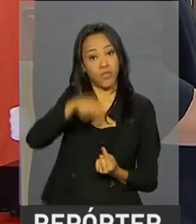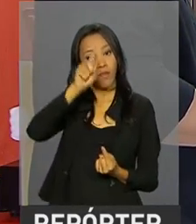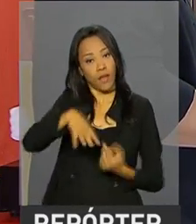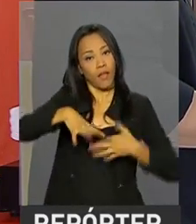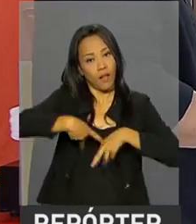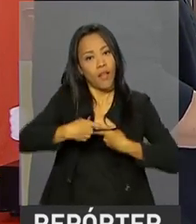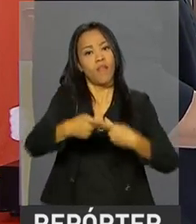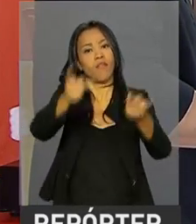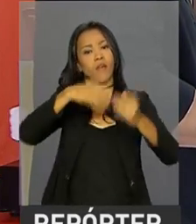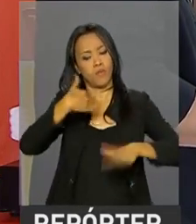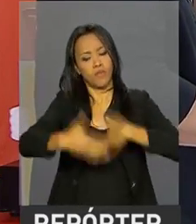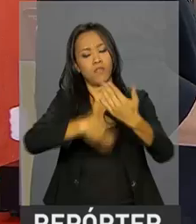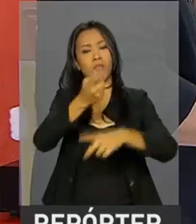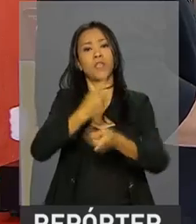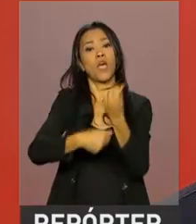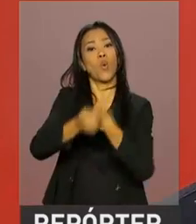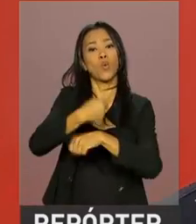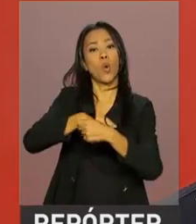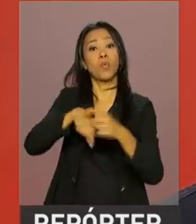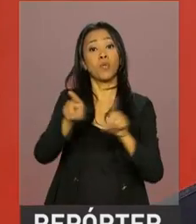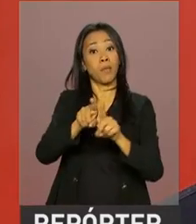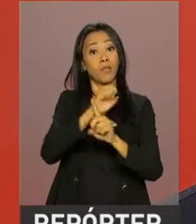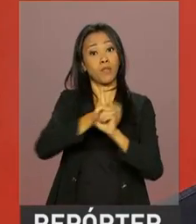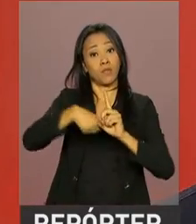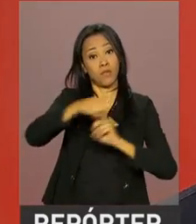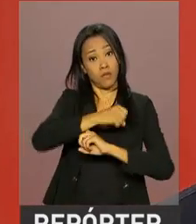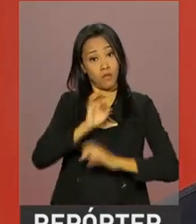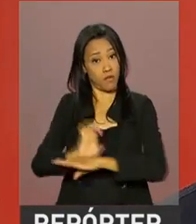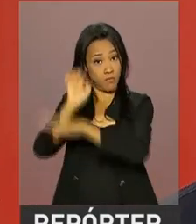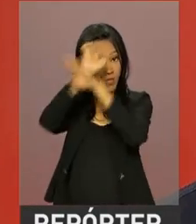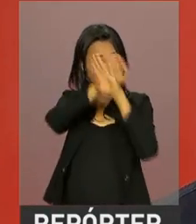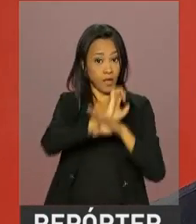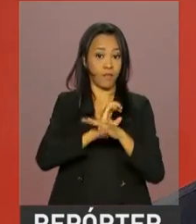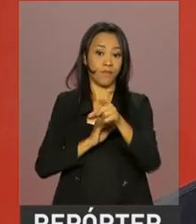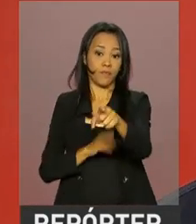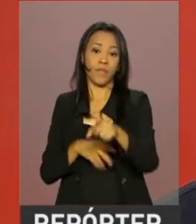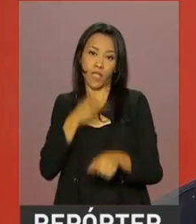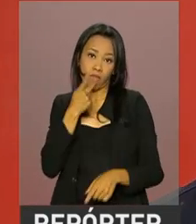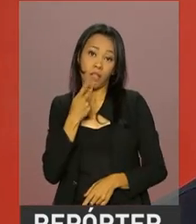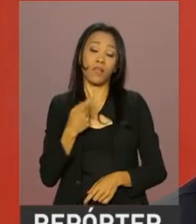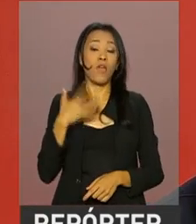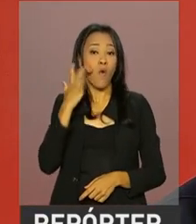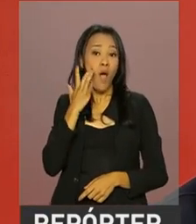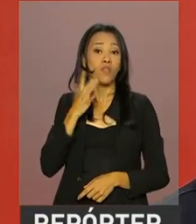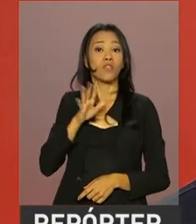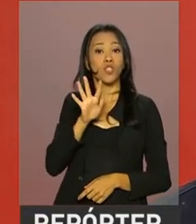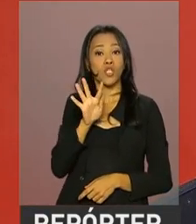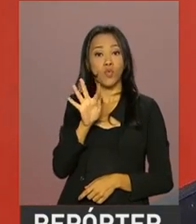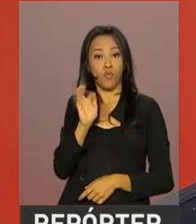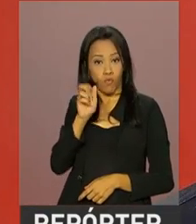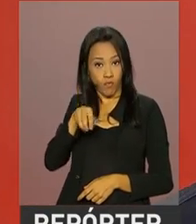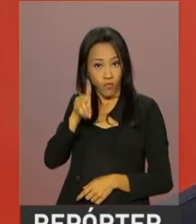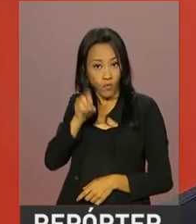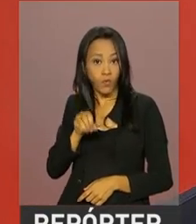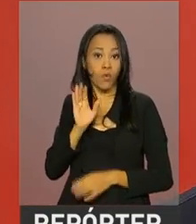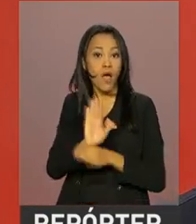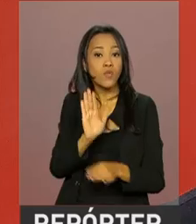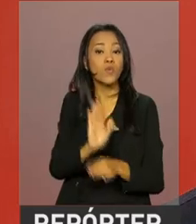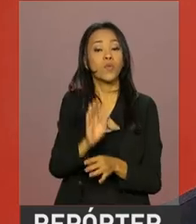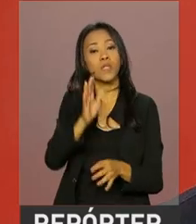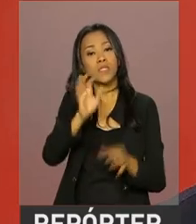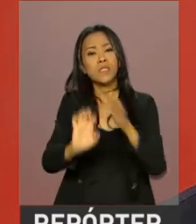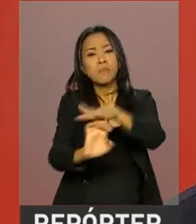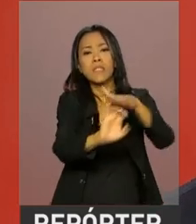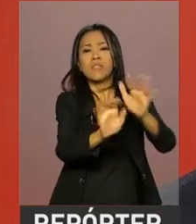econômico e social aos Estados eu acho que é um fundo que ajuda muito o empresário pequeno principalmente né porque a